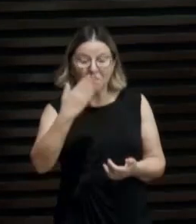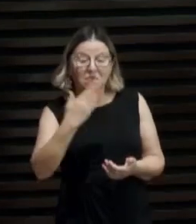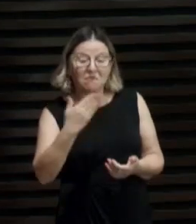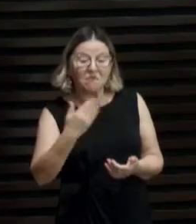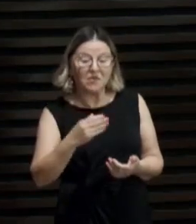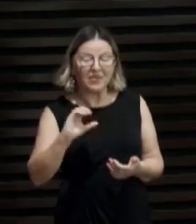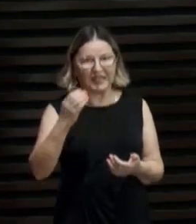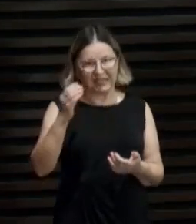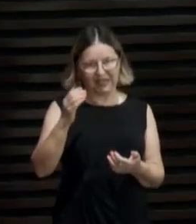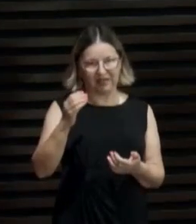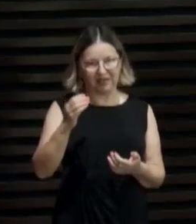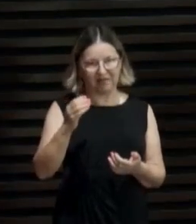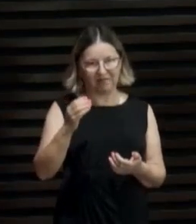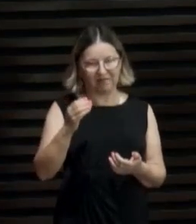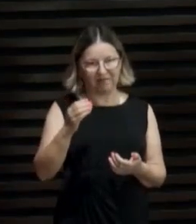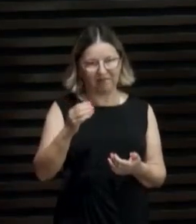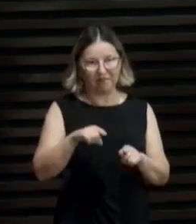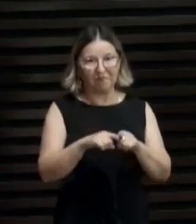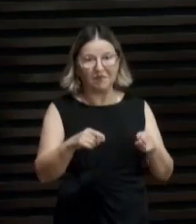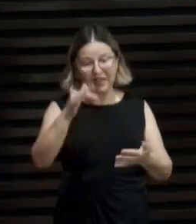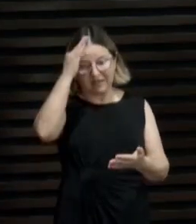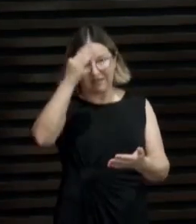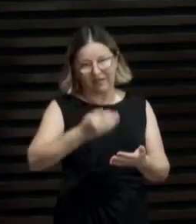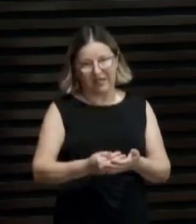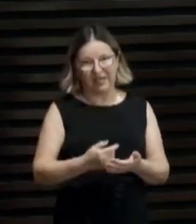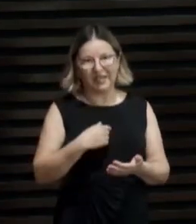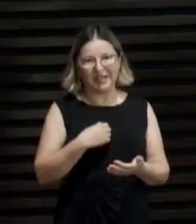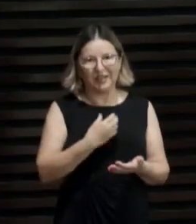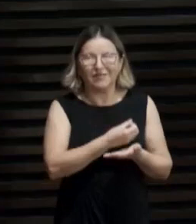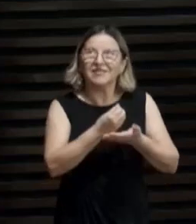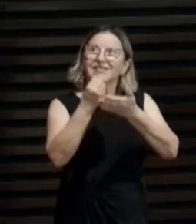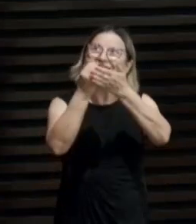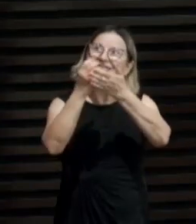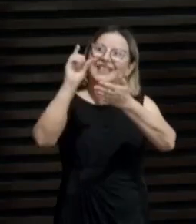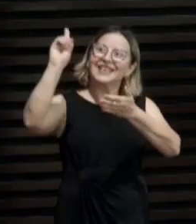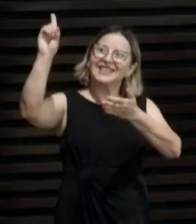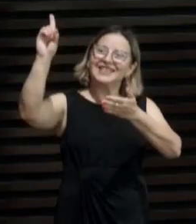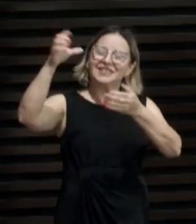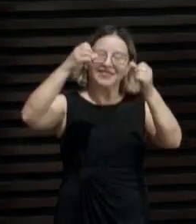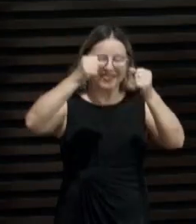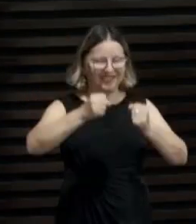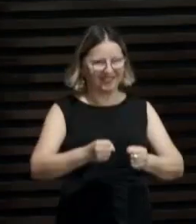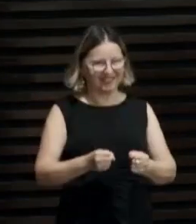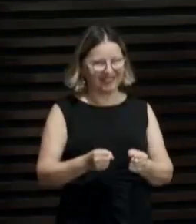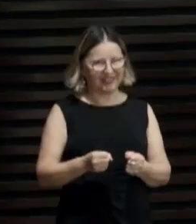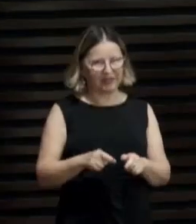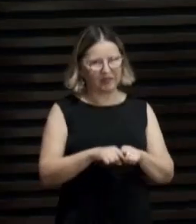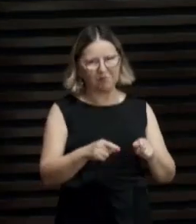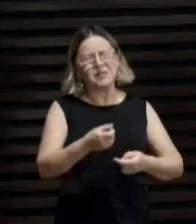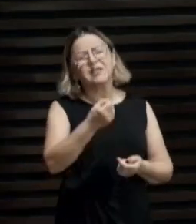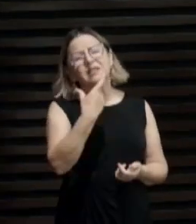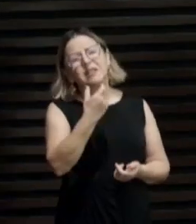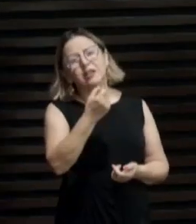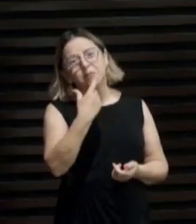eu entrego a minha confiança, entrego a minha vida àquele que é suficiente. Mas aquele remédio,